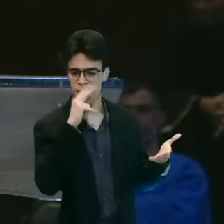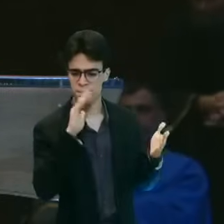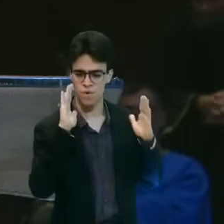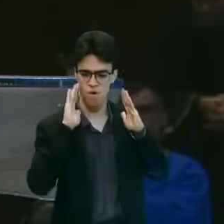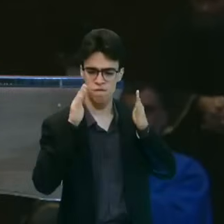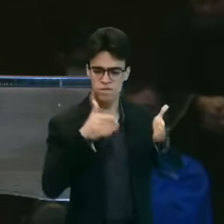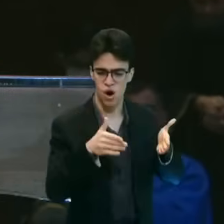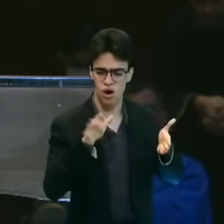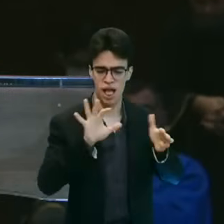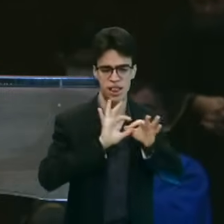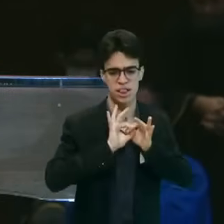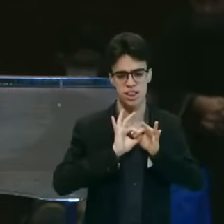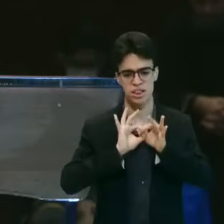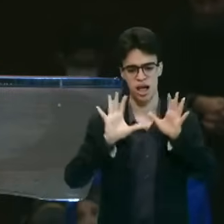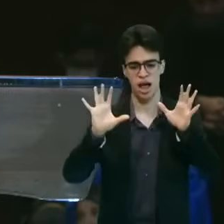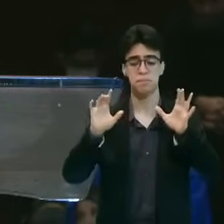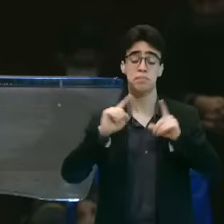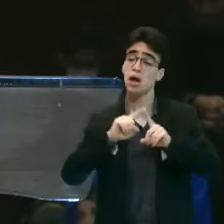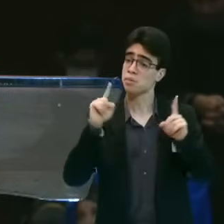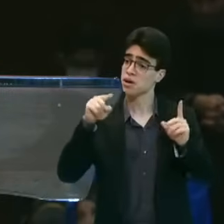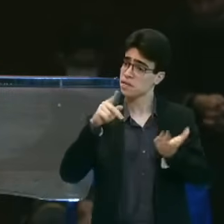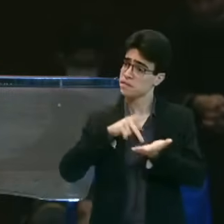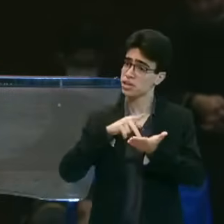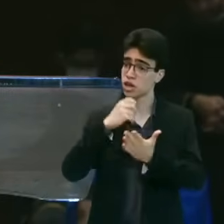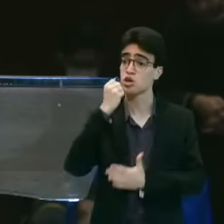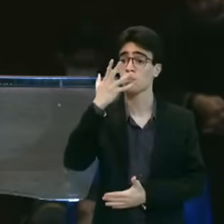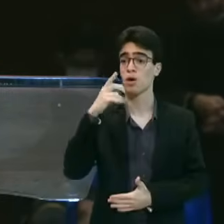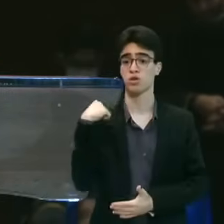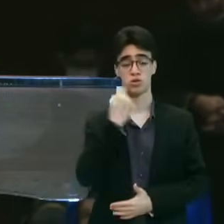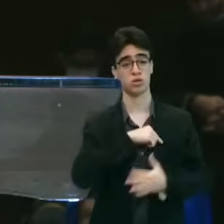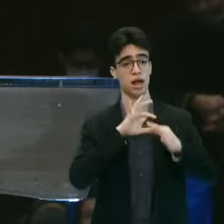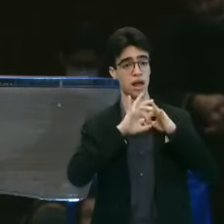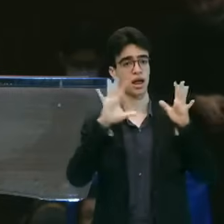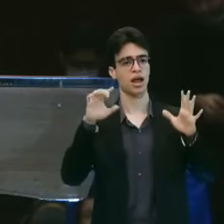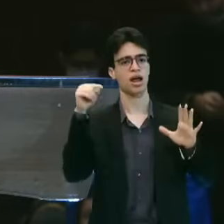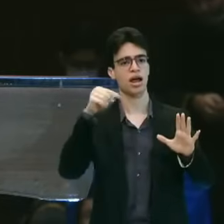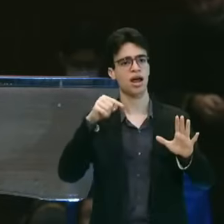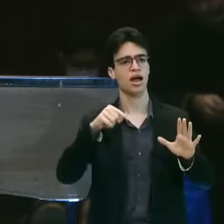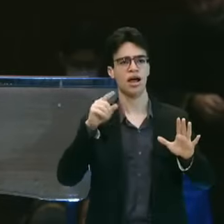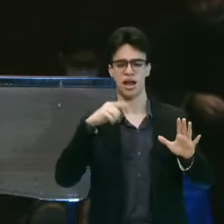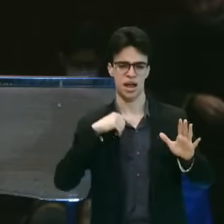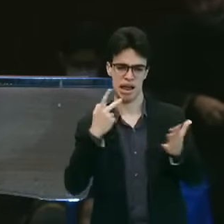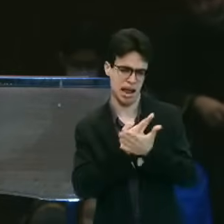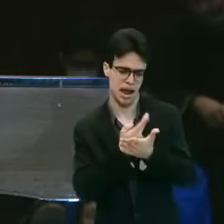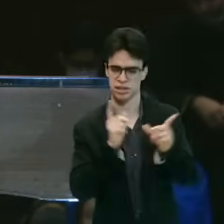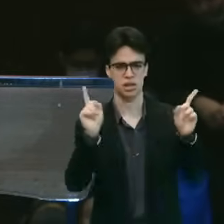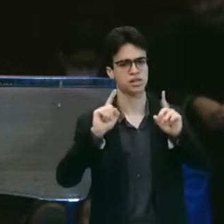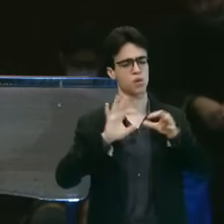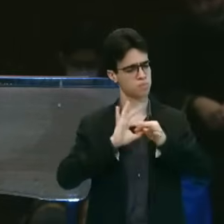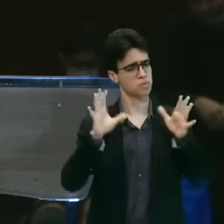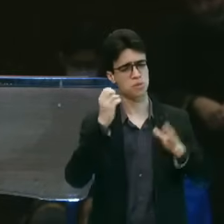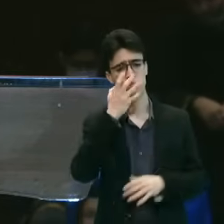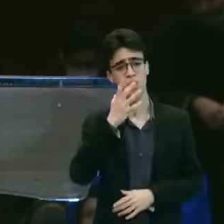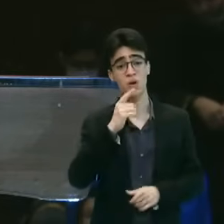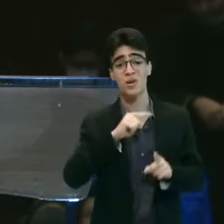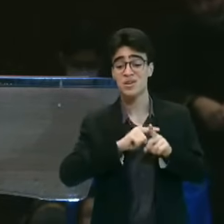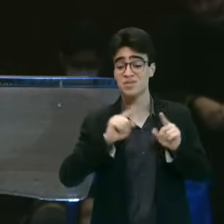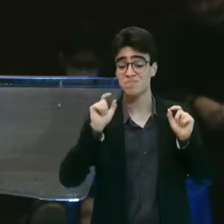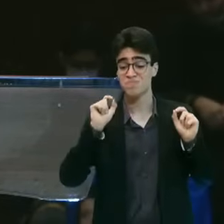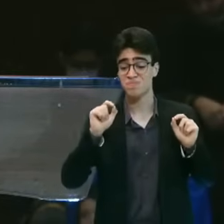a liberdade, que é uma bênção a nossa liberdade, eu não estou dizendo que ela não seja uma bênção, mas